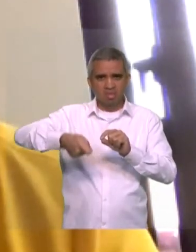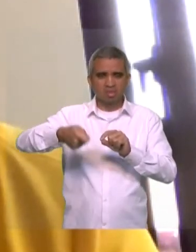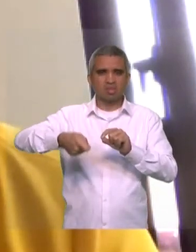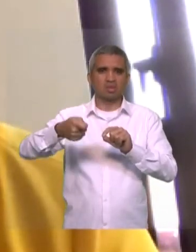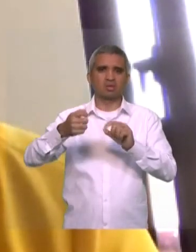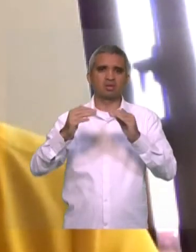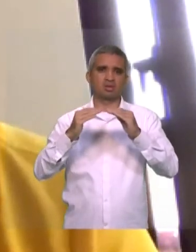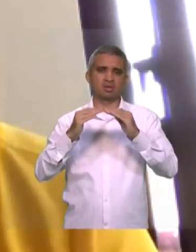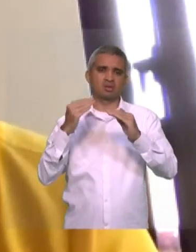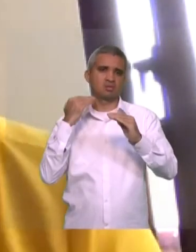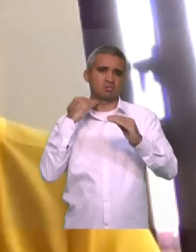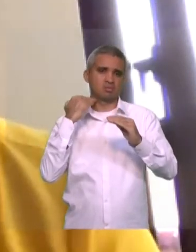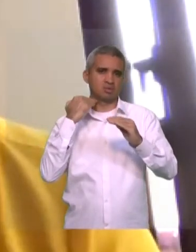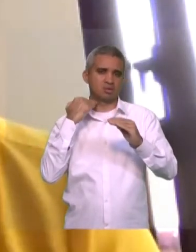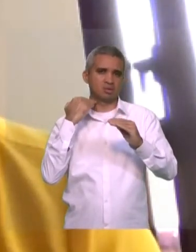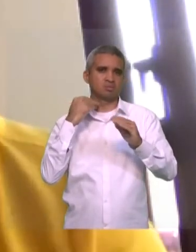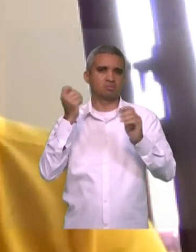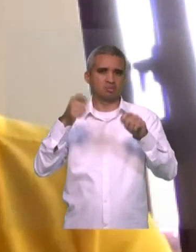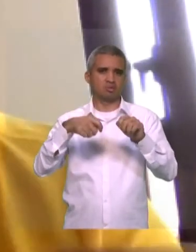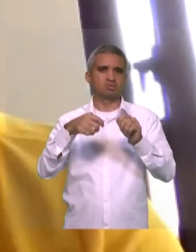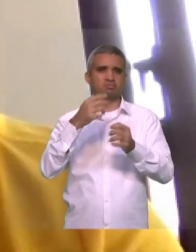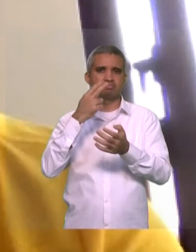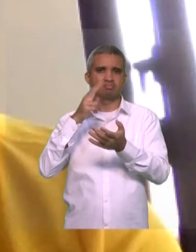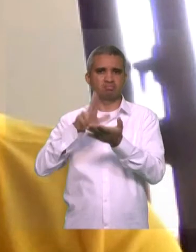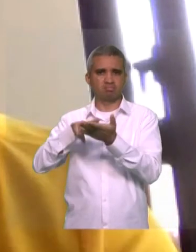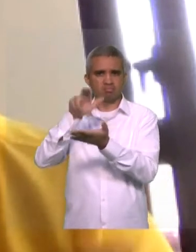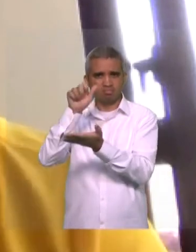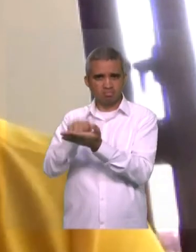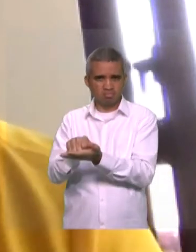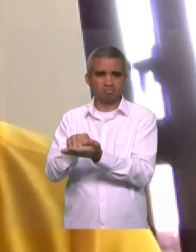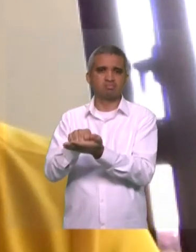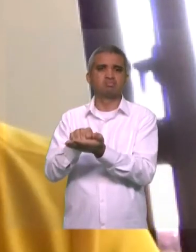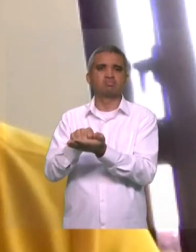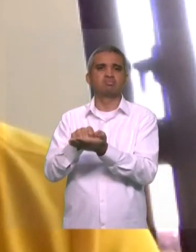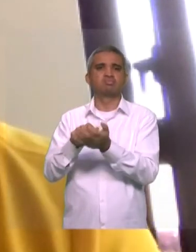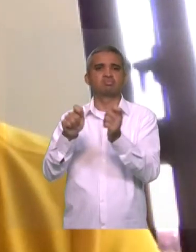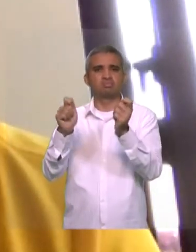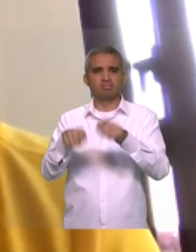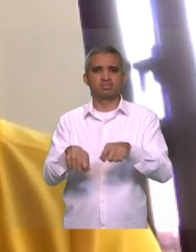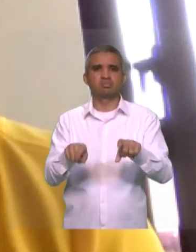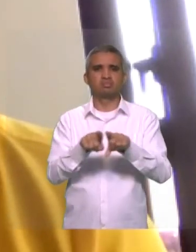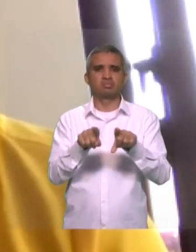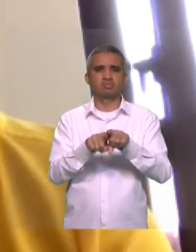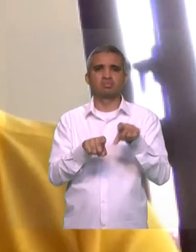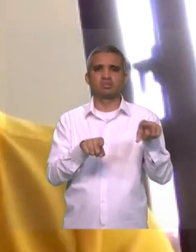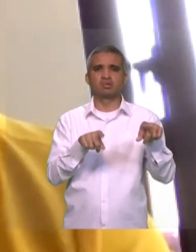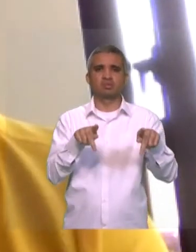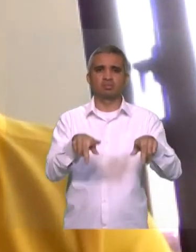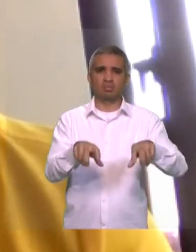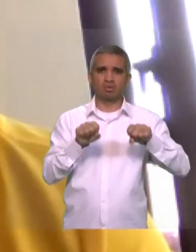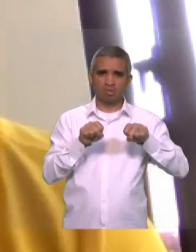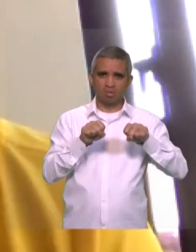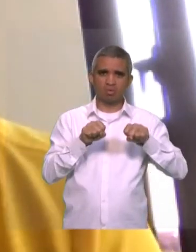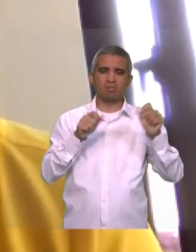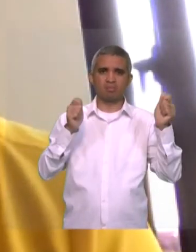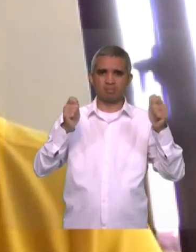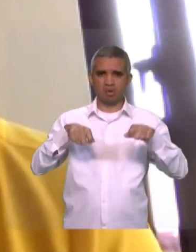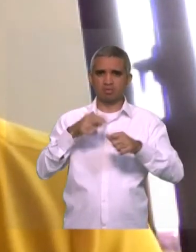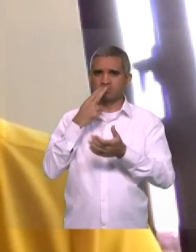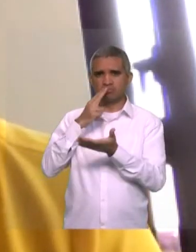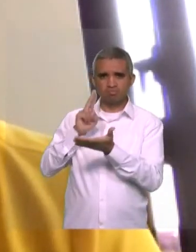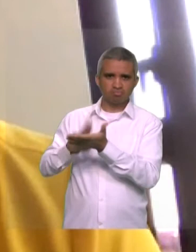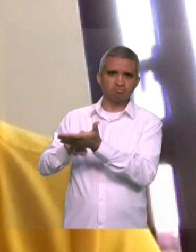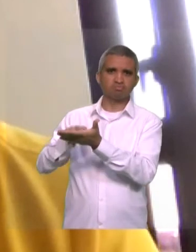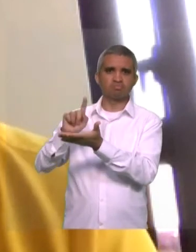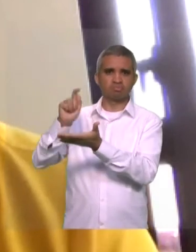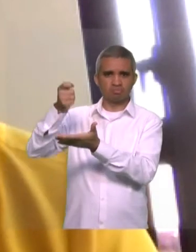de modo a garantir maior poder de fogo aos órgãos de fiscalização, como o PROCON, em prol, em benefício dos